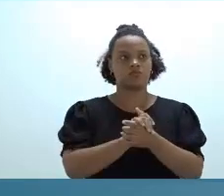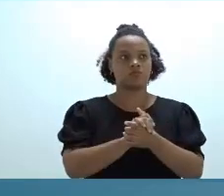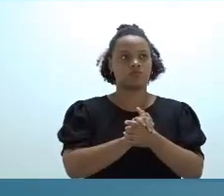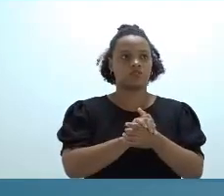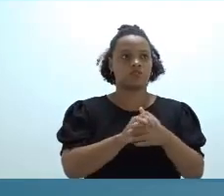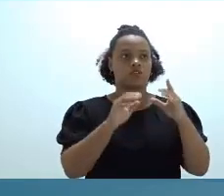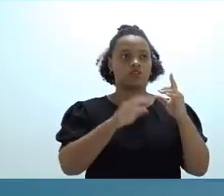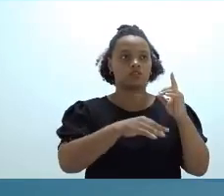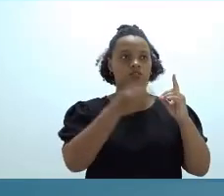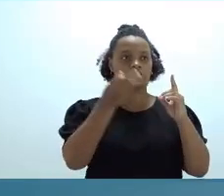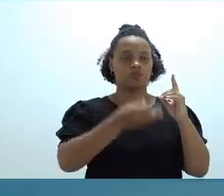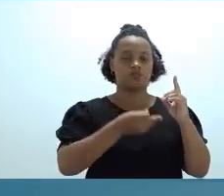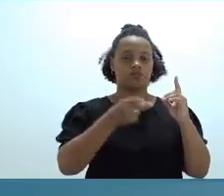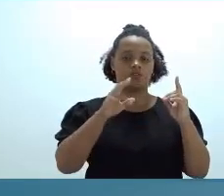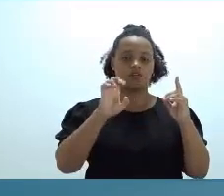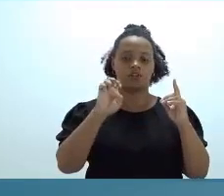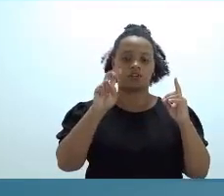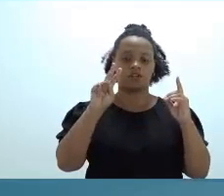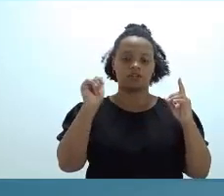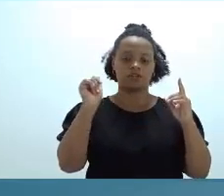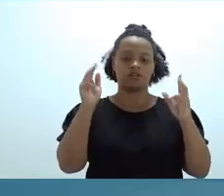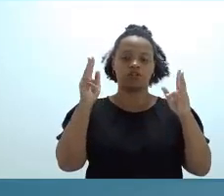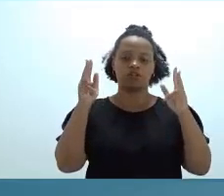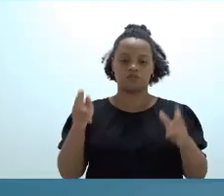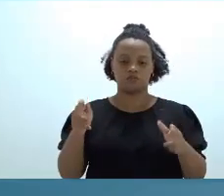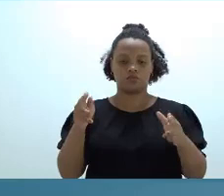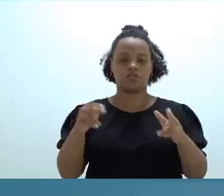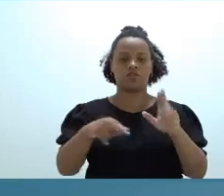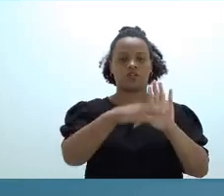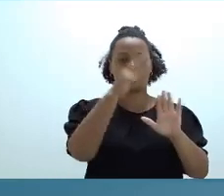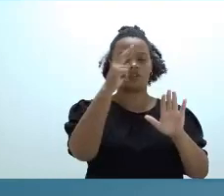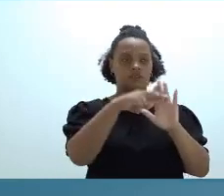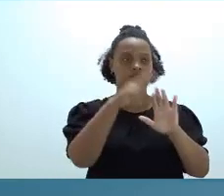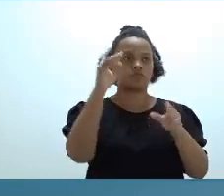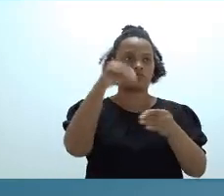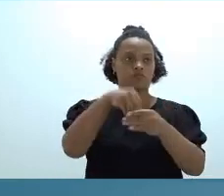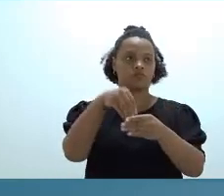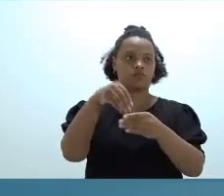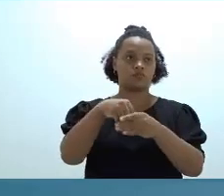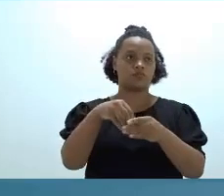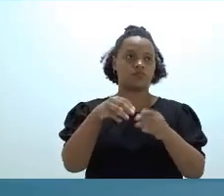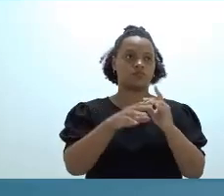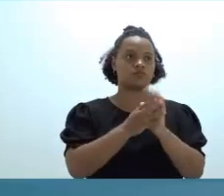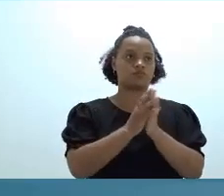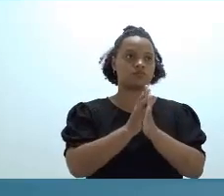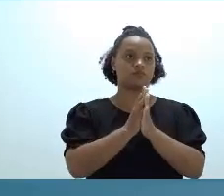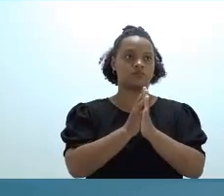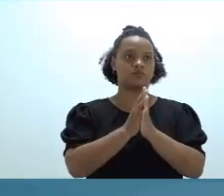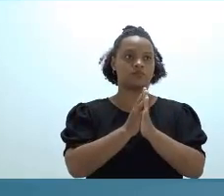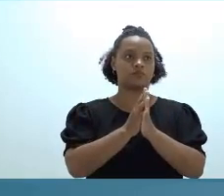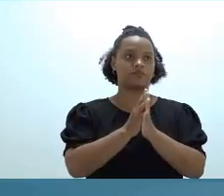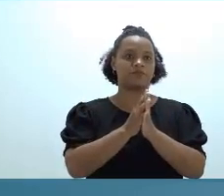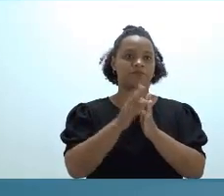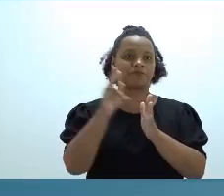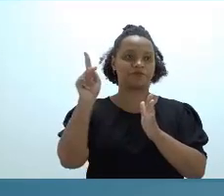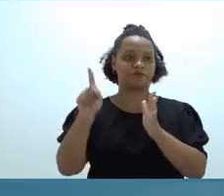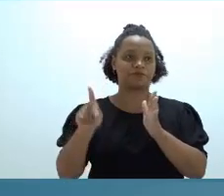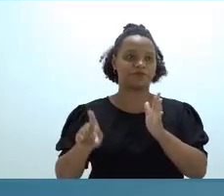Eva. Também, excelência. Obrigado, desembargadora. Desembargadora Eva.